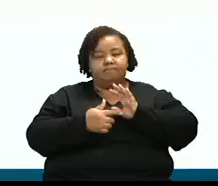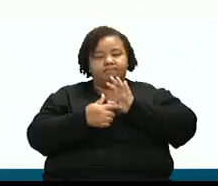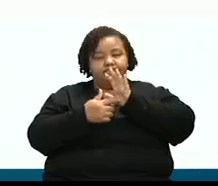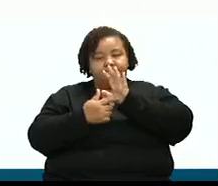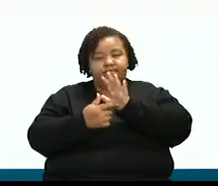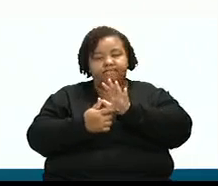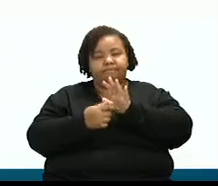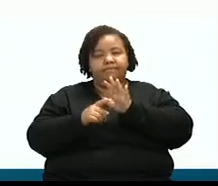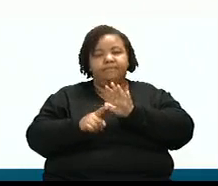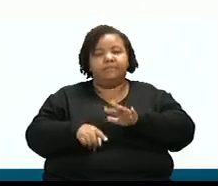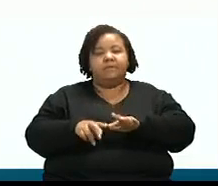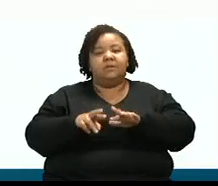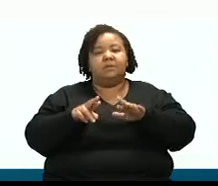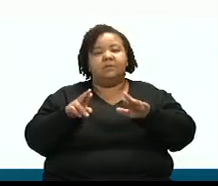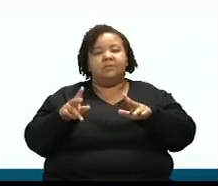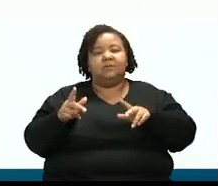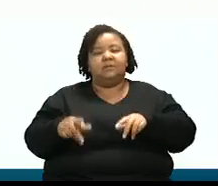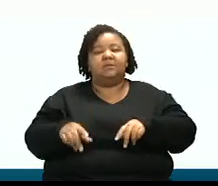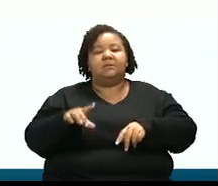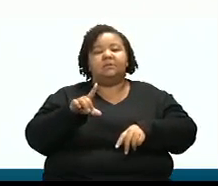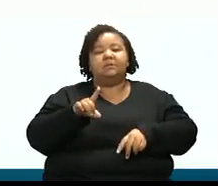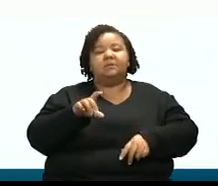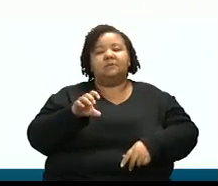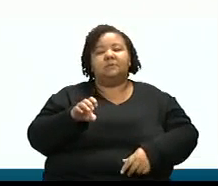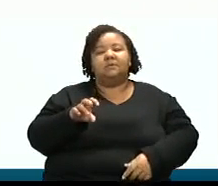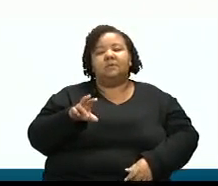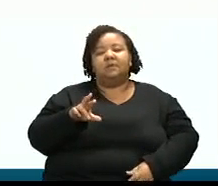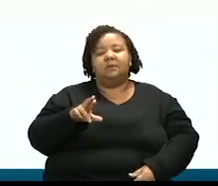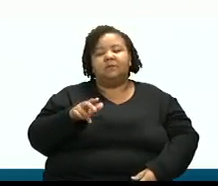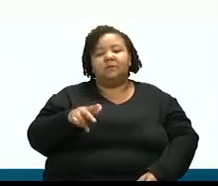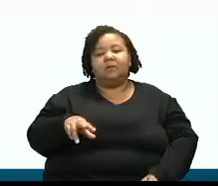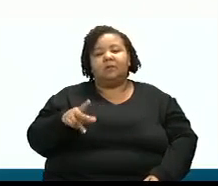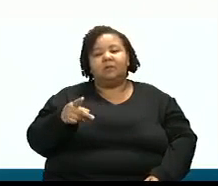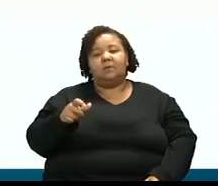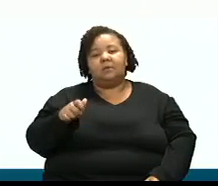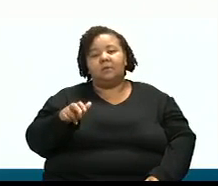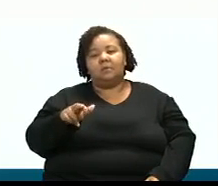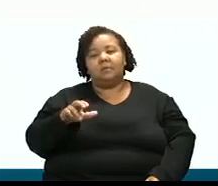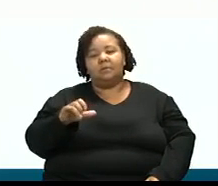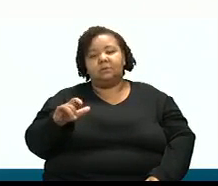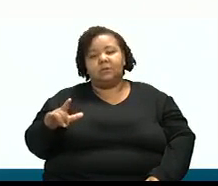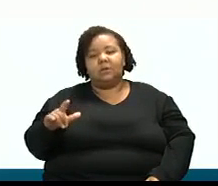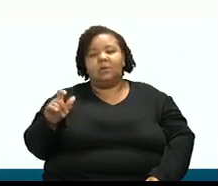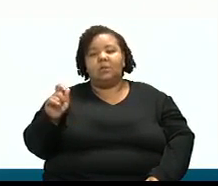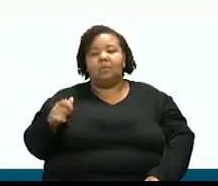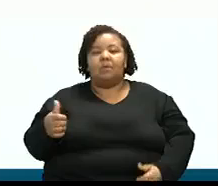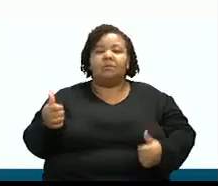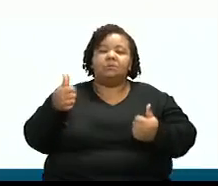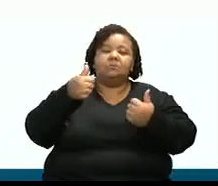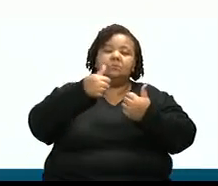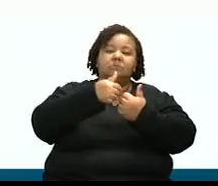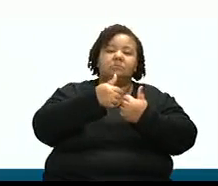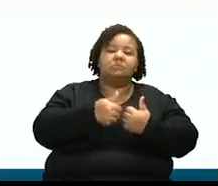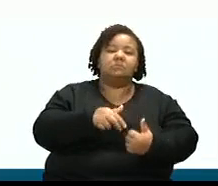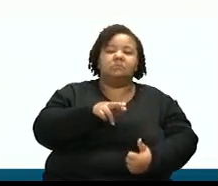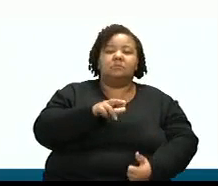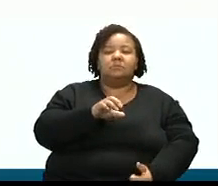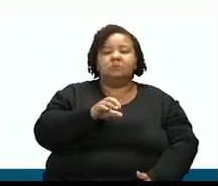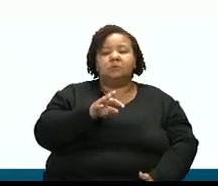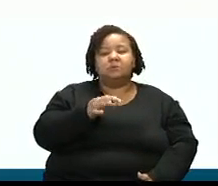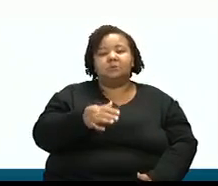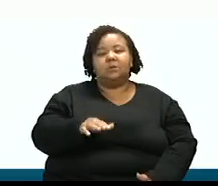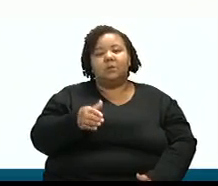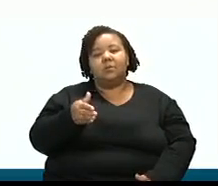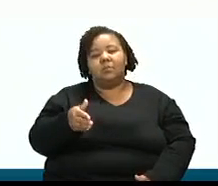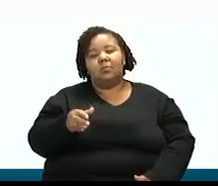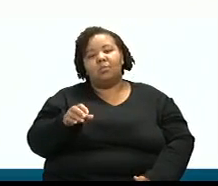Então, aquela diferença entre as derivadas parciais, eu posso representar como rotacional do campo